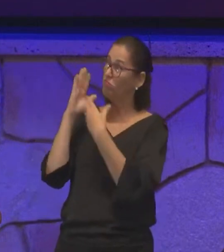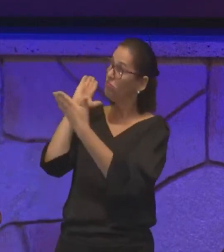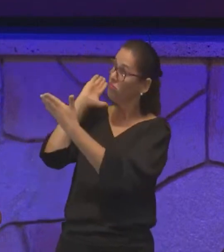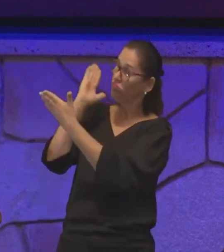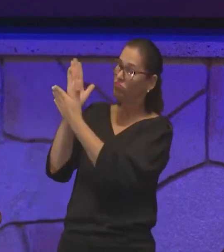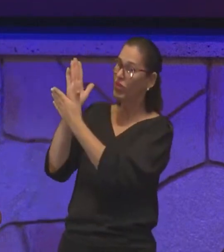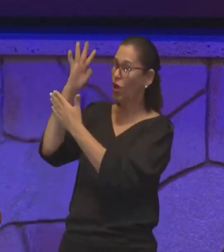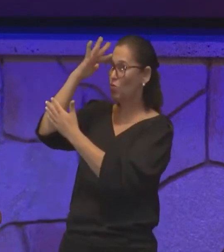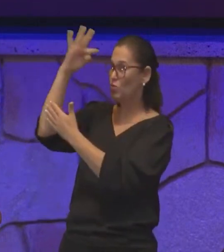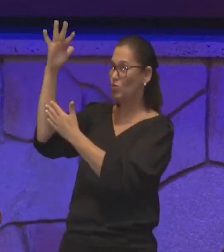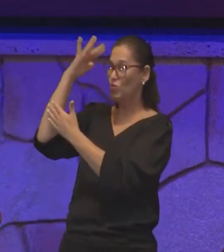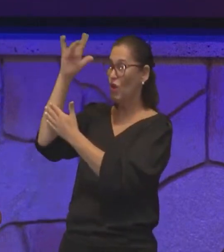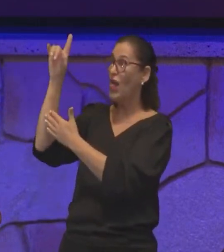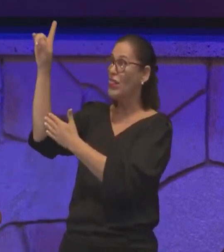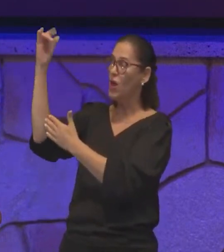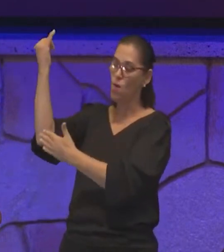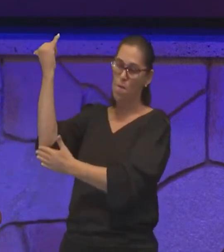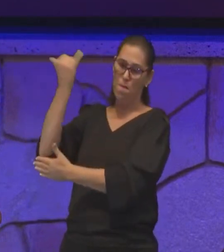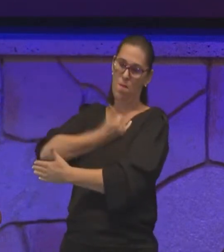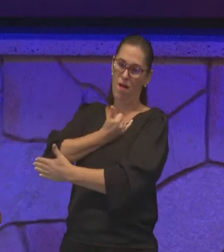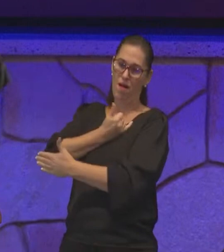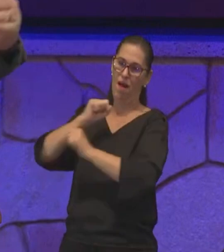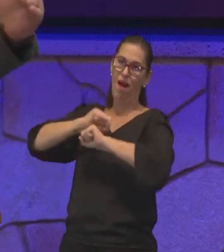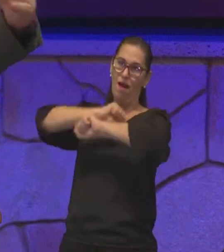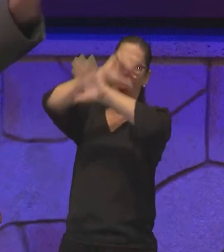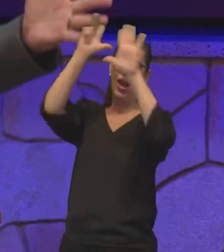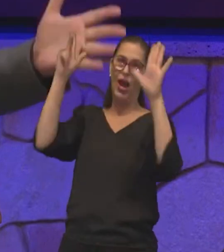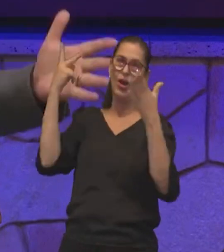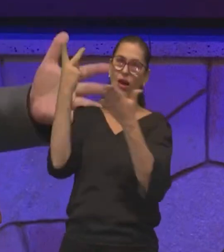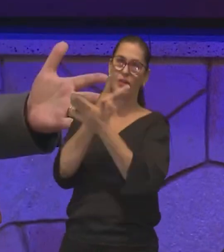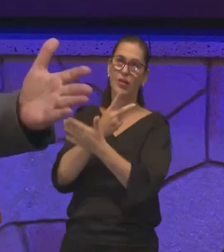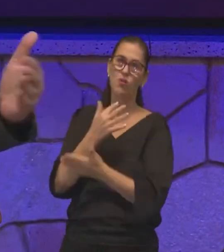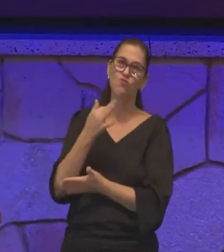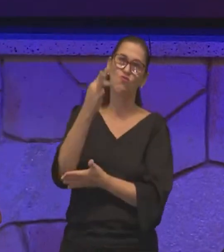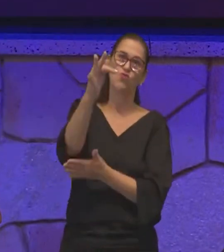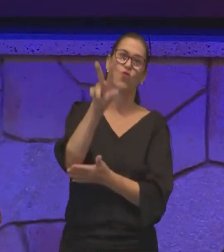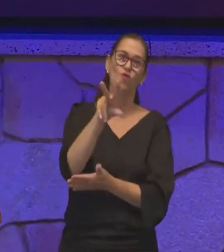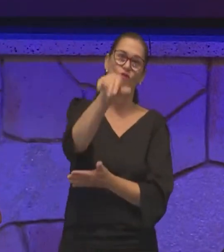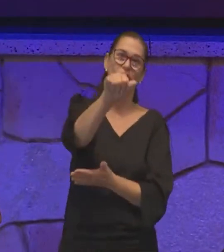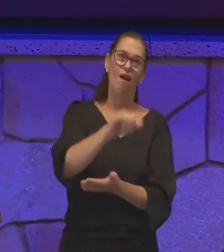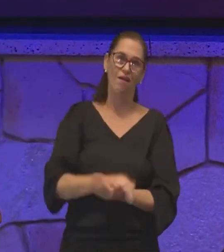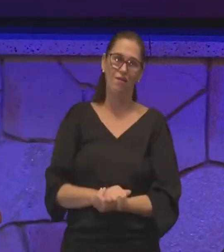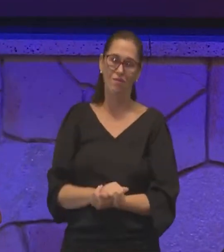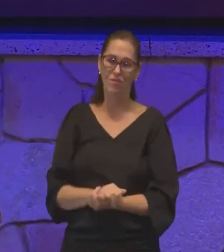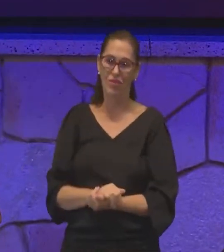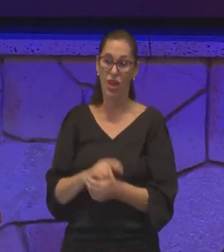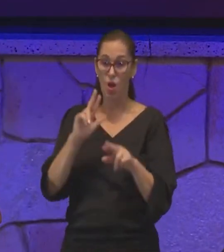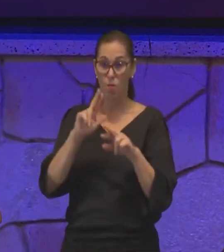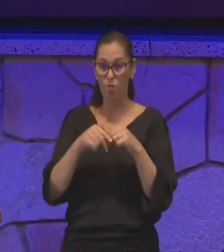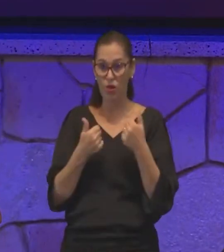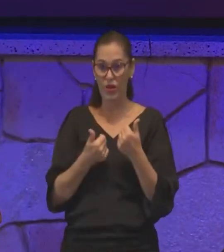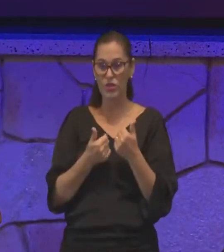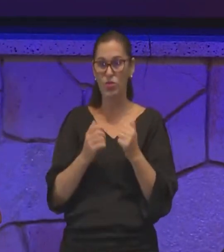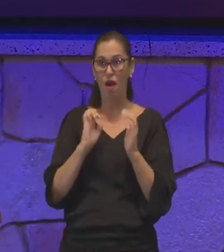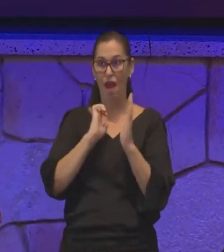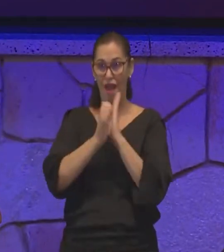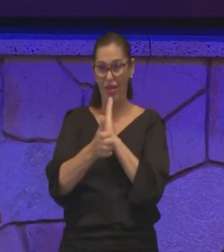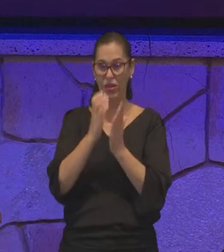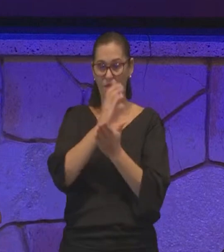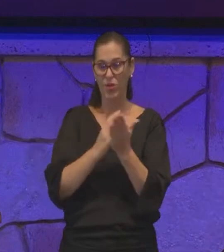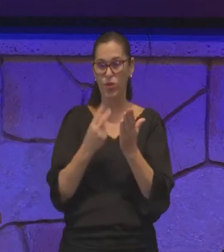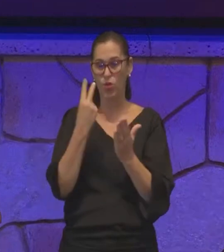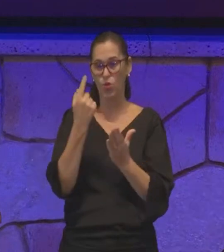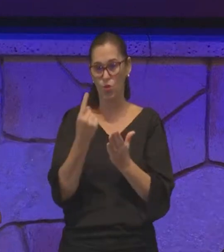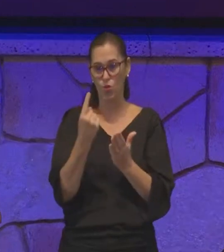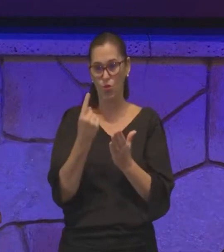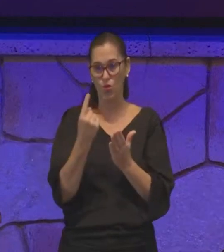os sonhos. Deus fala claramente o que aconteceria lá na frente, e é por isso que Êxodo, no capítulo 1, nós temos a